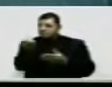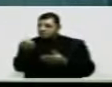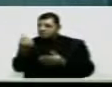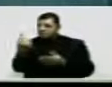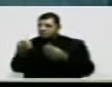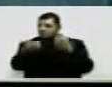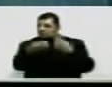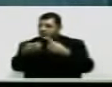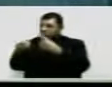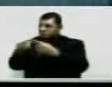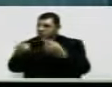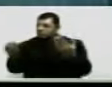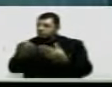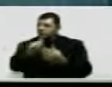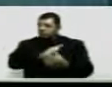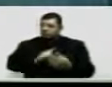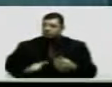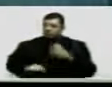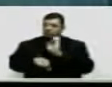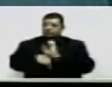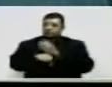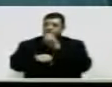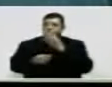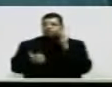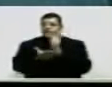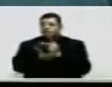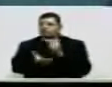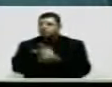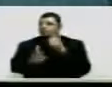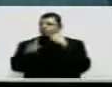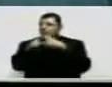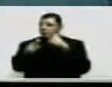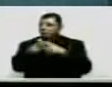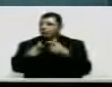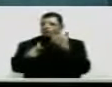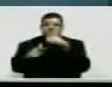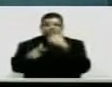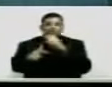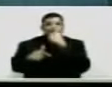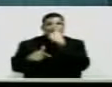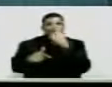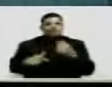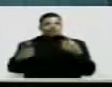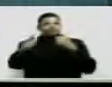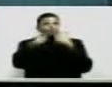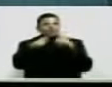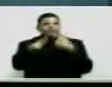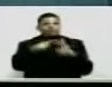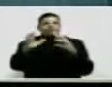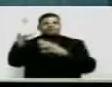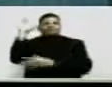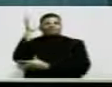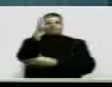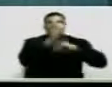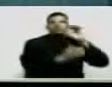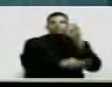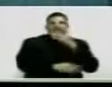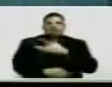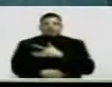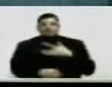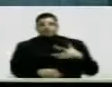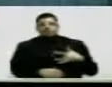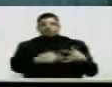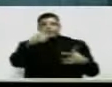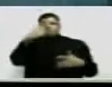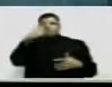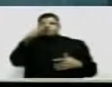61 municípios do interior do estado do Amazonas continuam com os seus lixões, com os problemas ambientais, de saúde